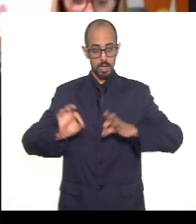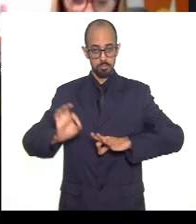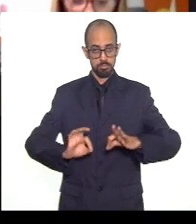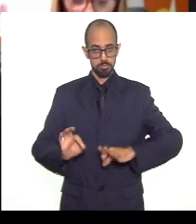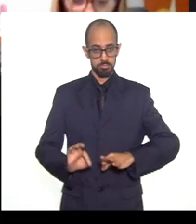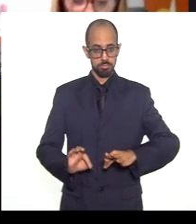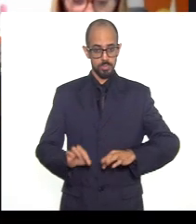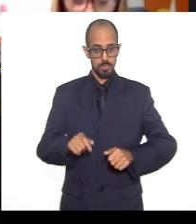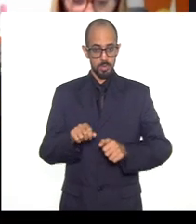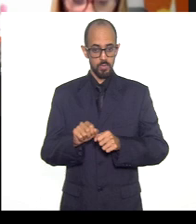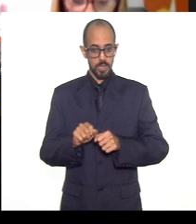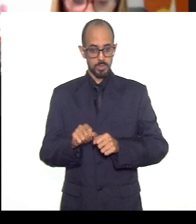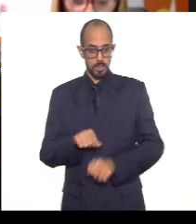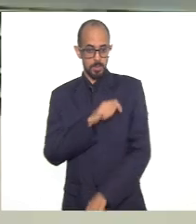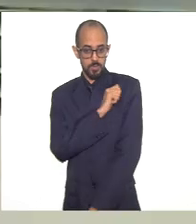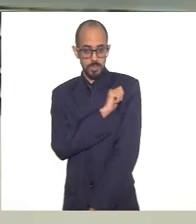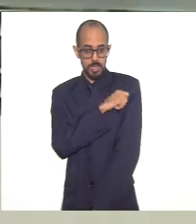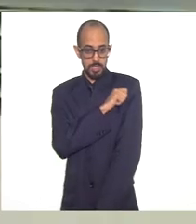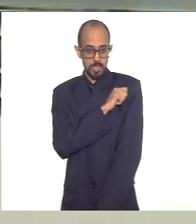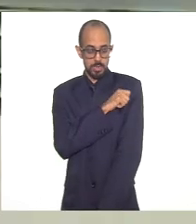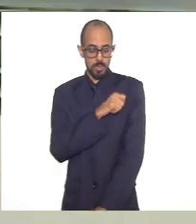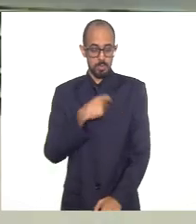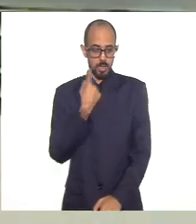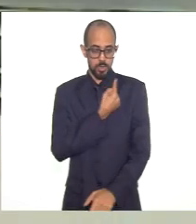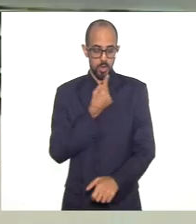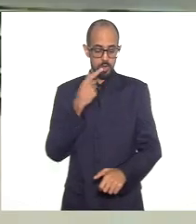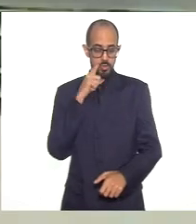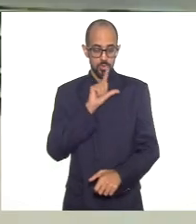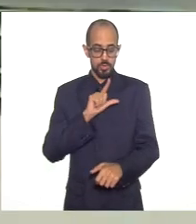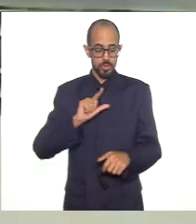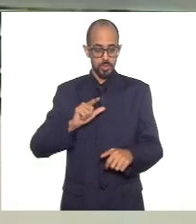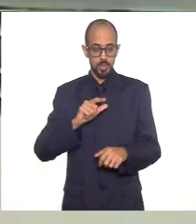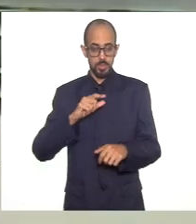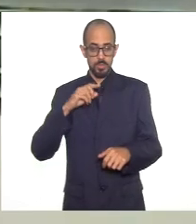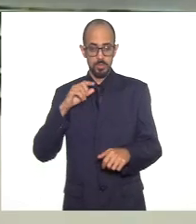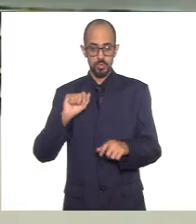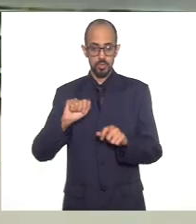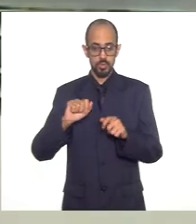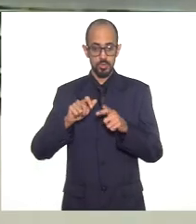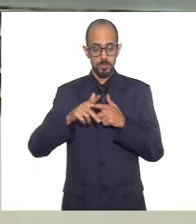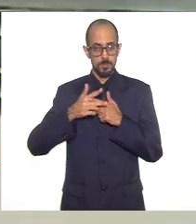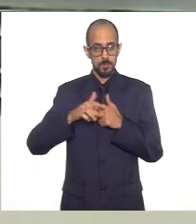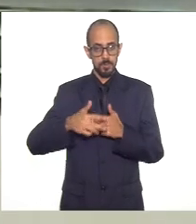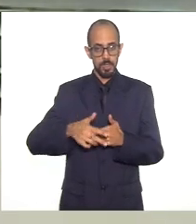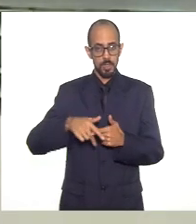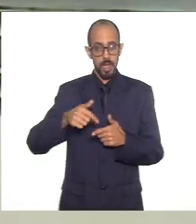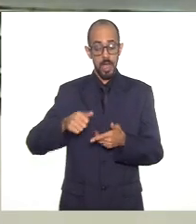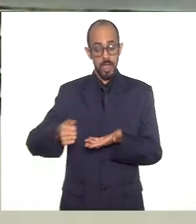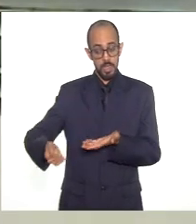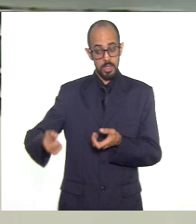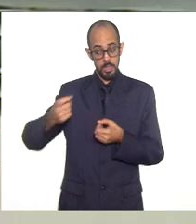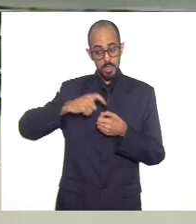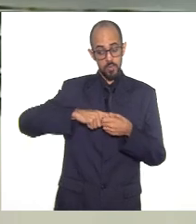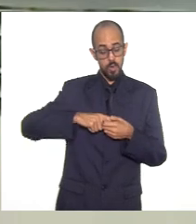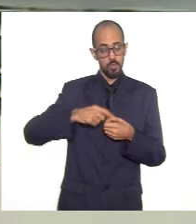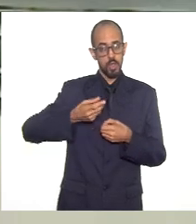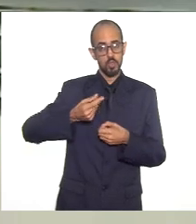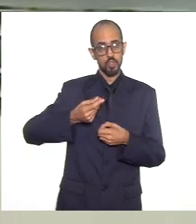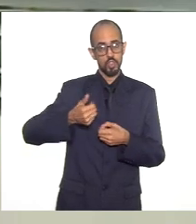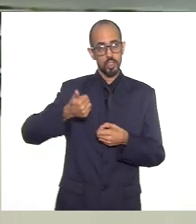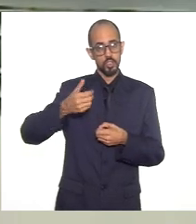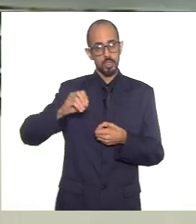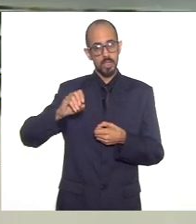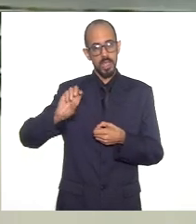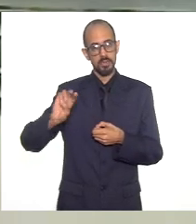boa fiscalização, para a gente tentar reaver aqueles 9 a 10 bilhões que o Estado perdeu na